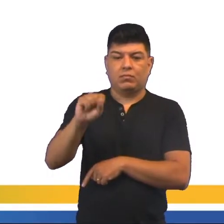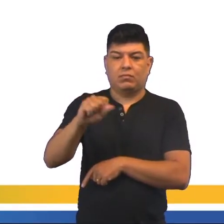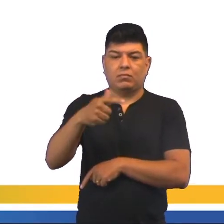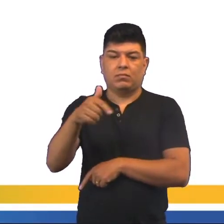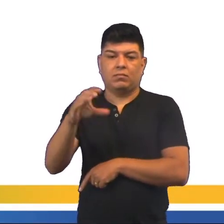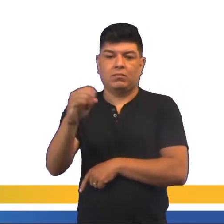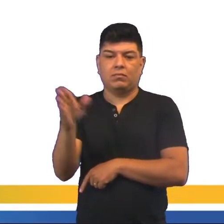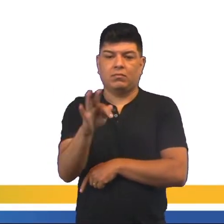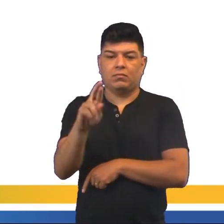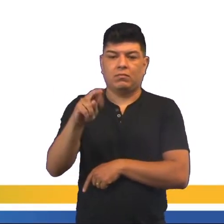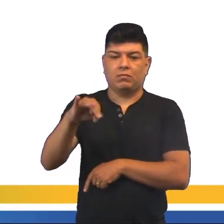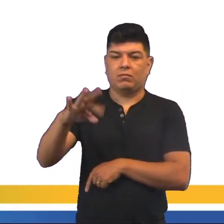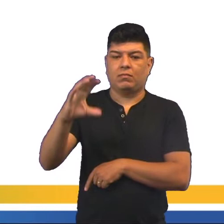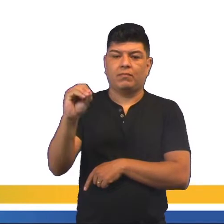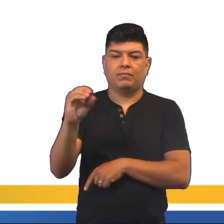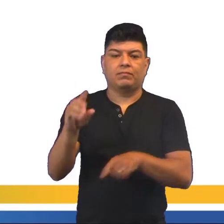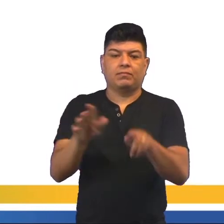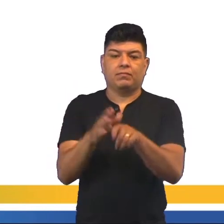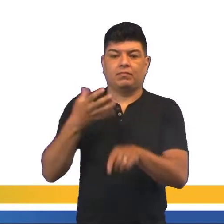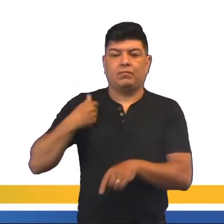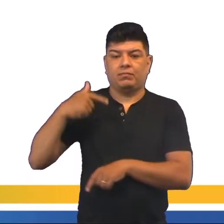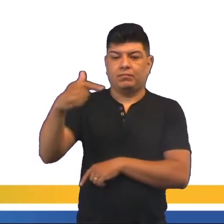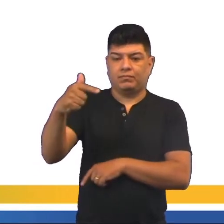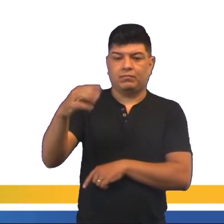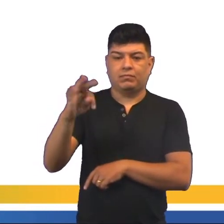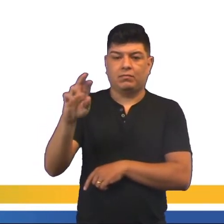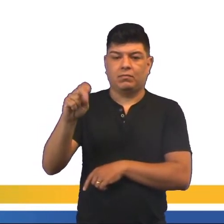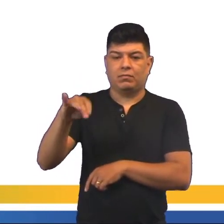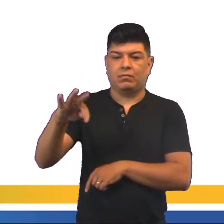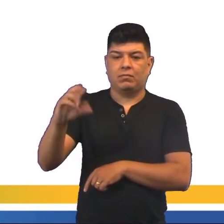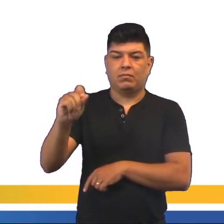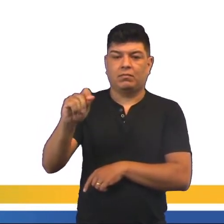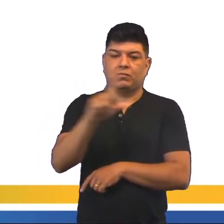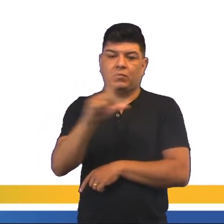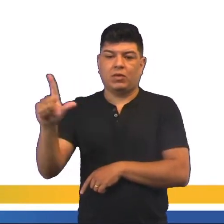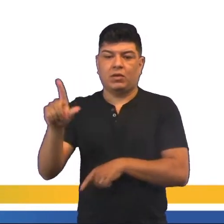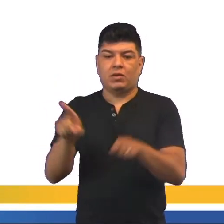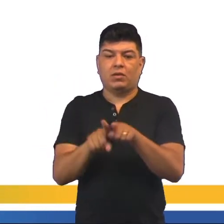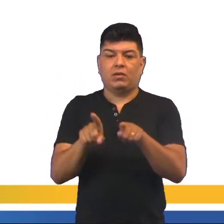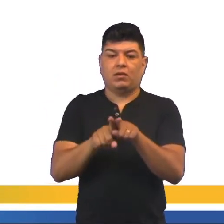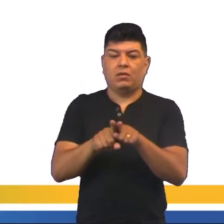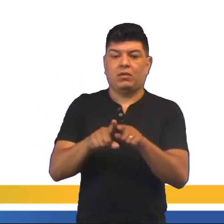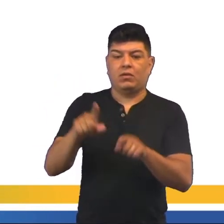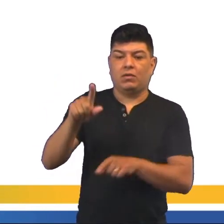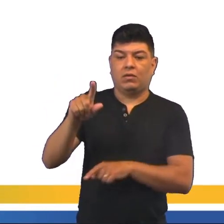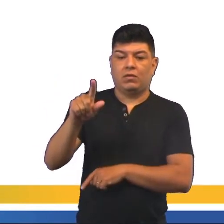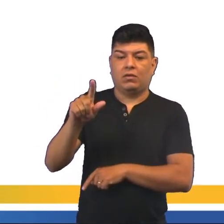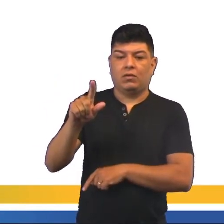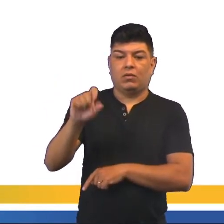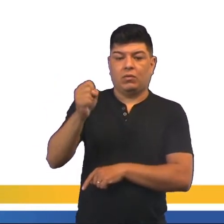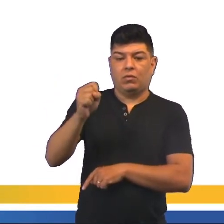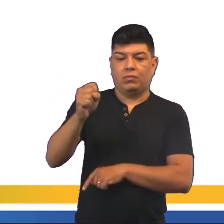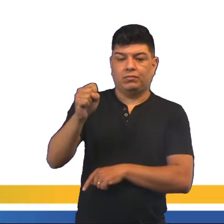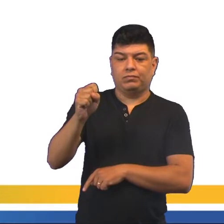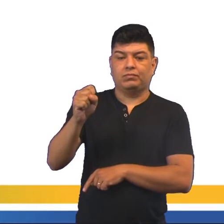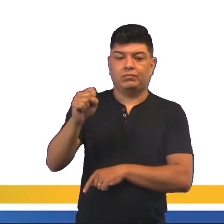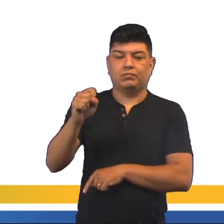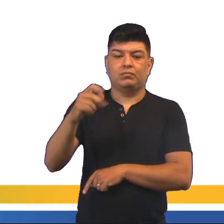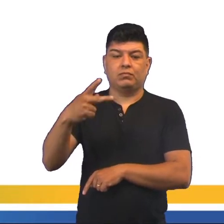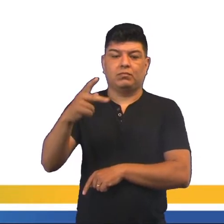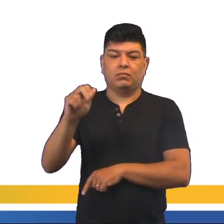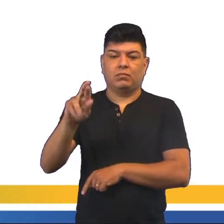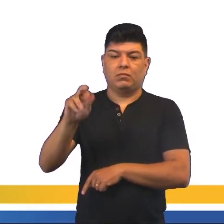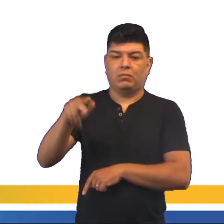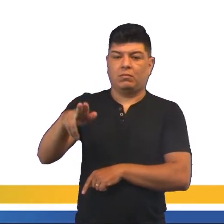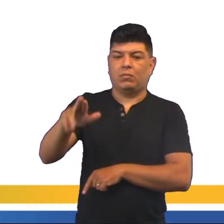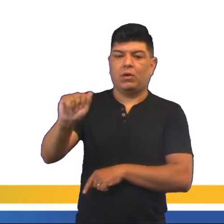Francisco. Número 7, Atlântico Leste. Número 8, bacia hidrográfica do Paraguai. Número 9,